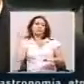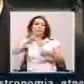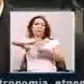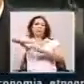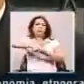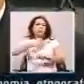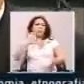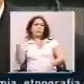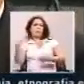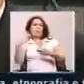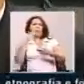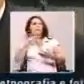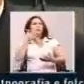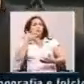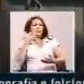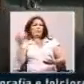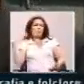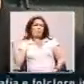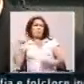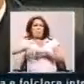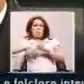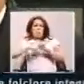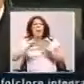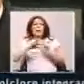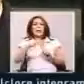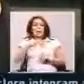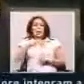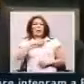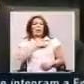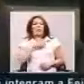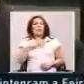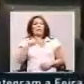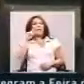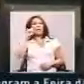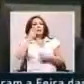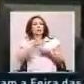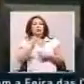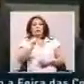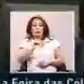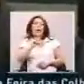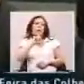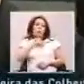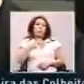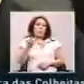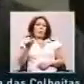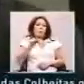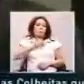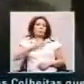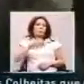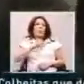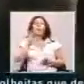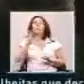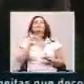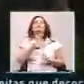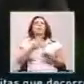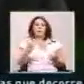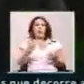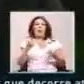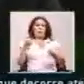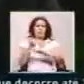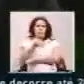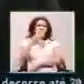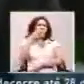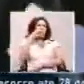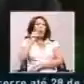não são devidamente acautelados pelas universidades, é que pode haver responsabilidade criminal. Mas esse excesso vai traduzir-se em quê? Numa ofensa física?